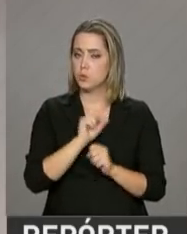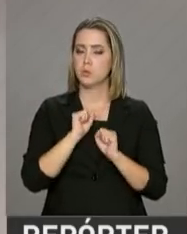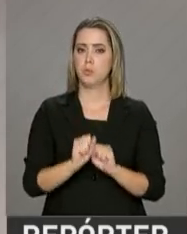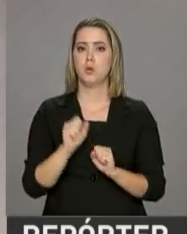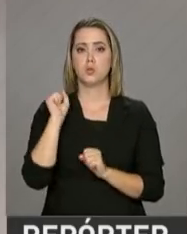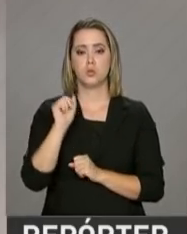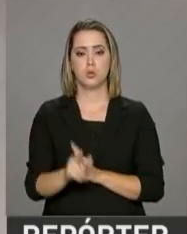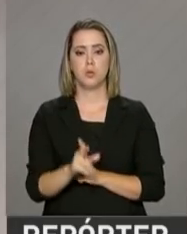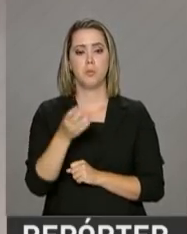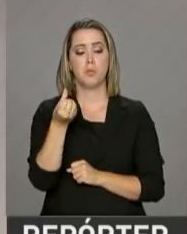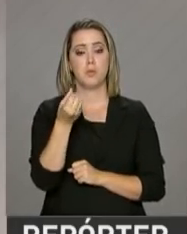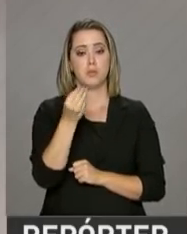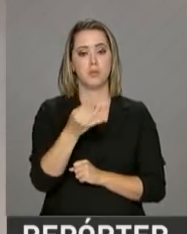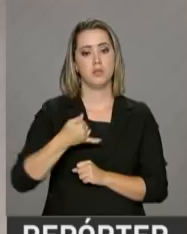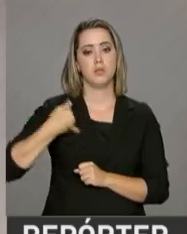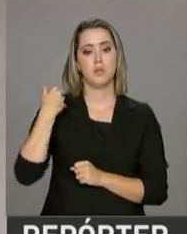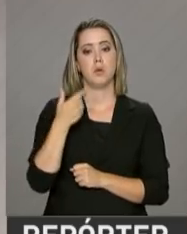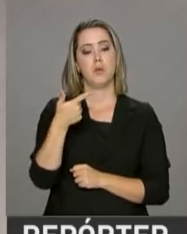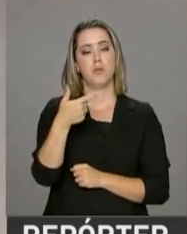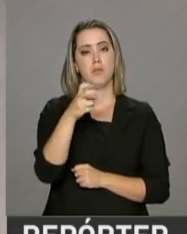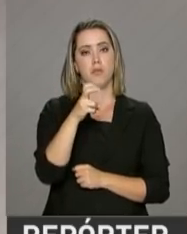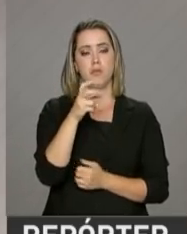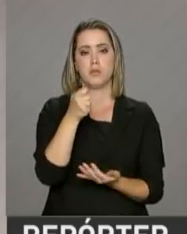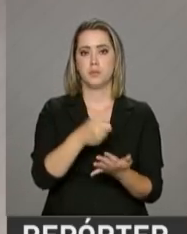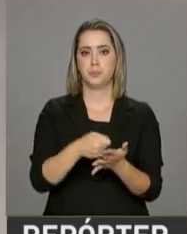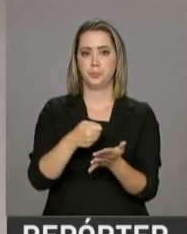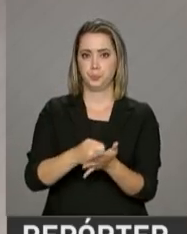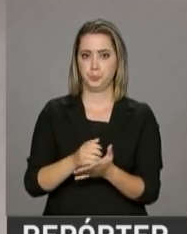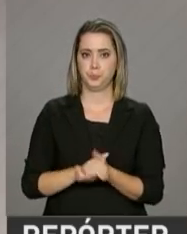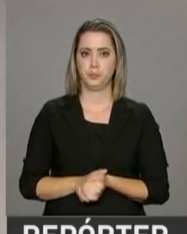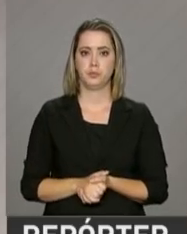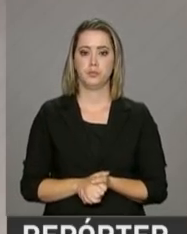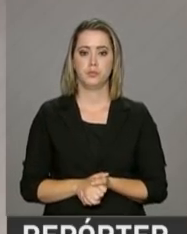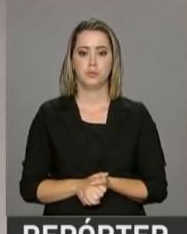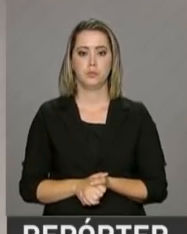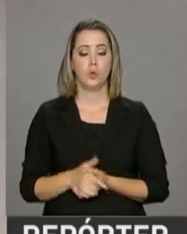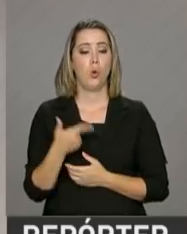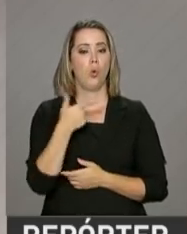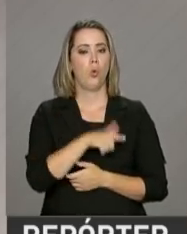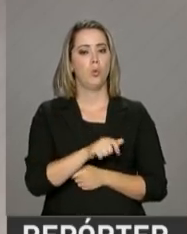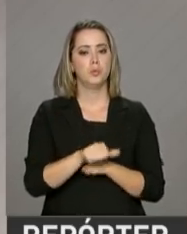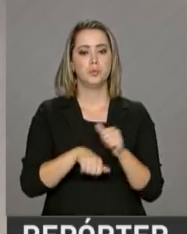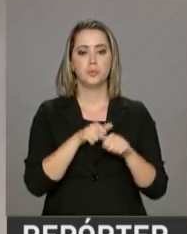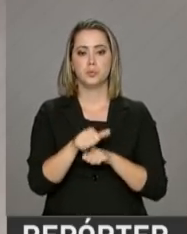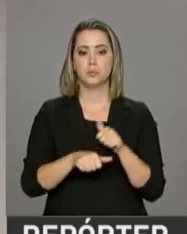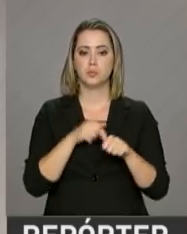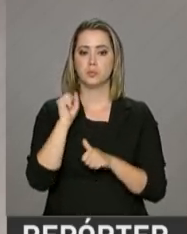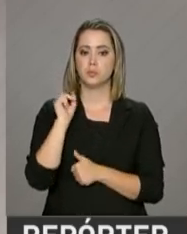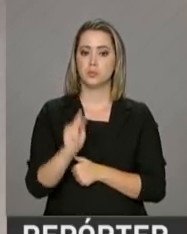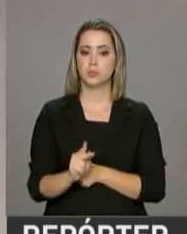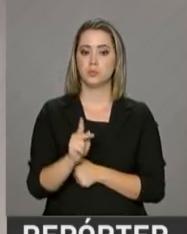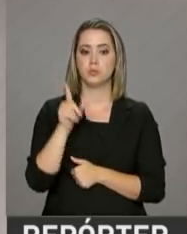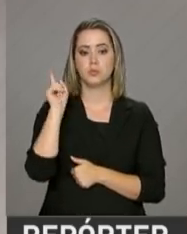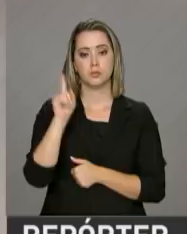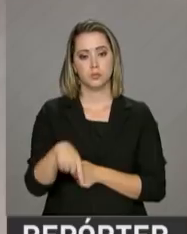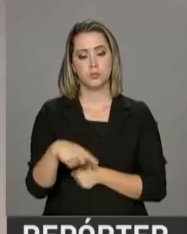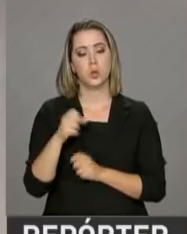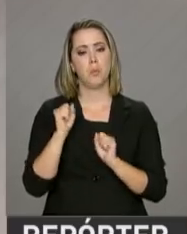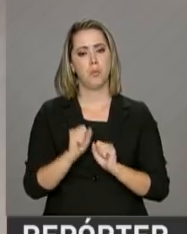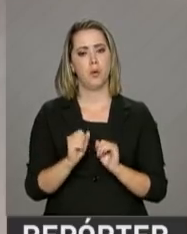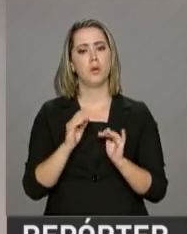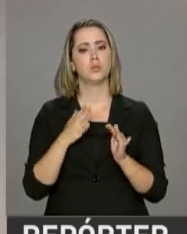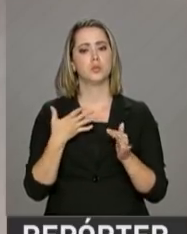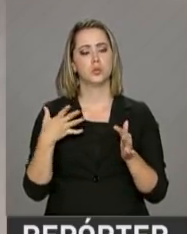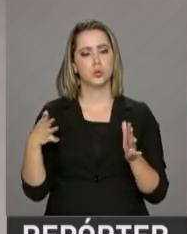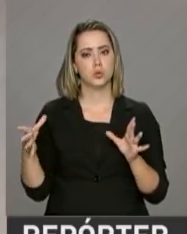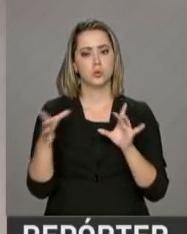aposentar com 60 anos e 25 anos de contribuição outra mudança é na aposentadoria ela poderá ser